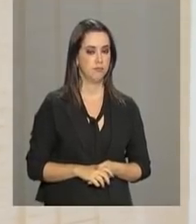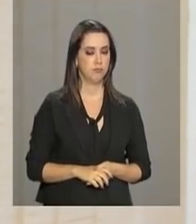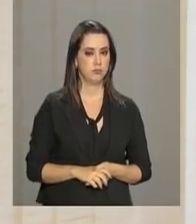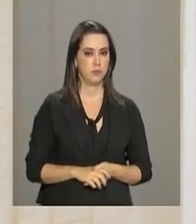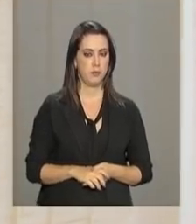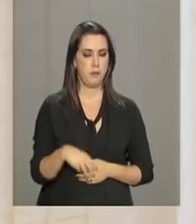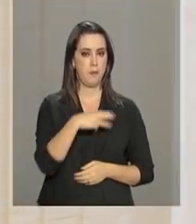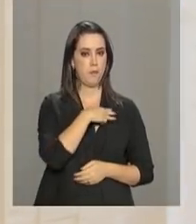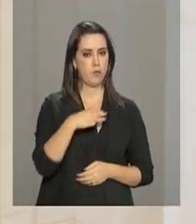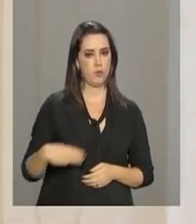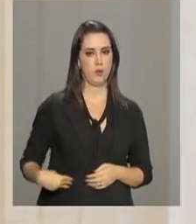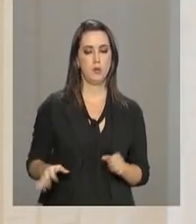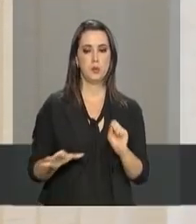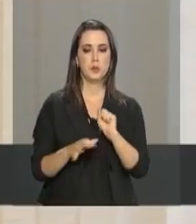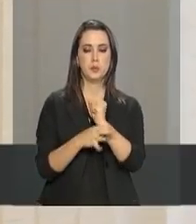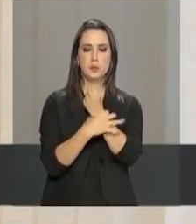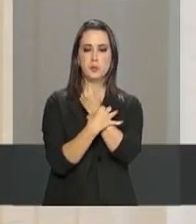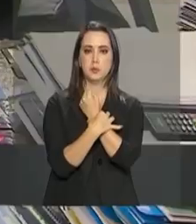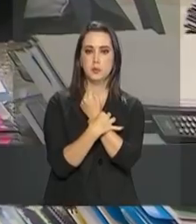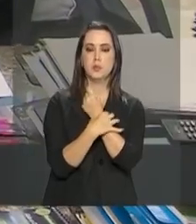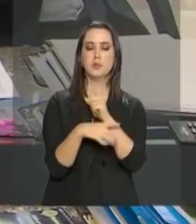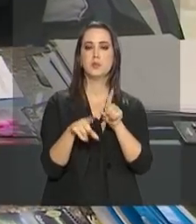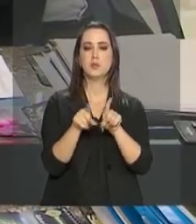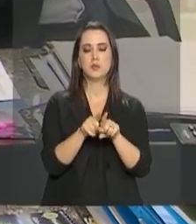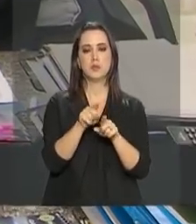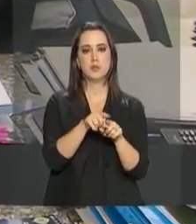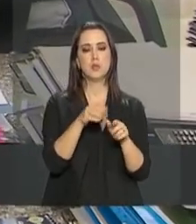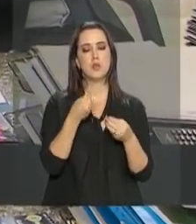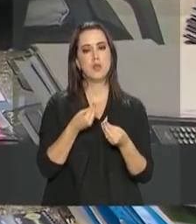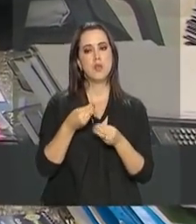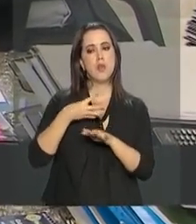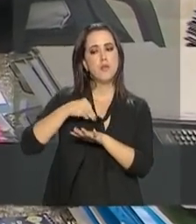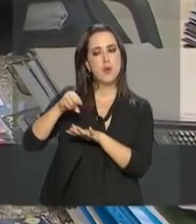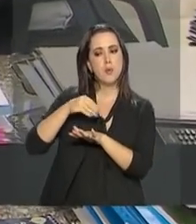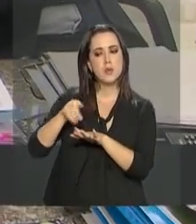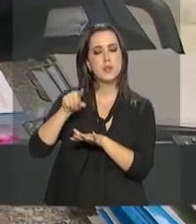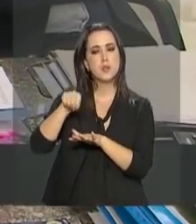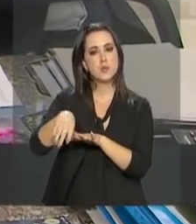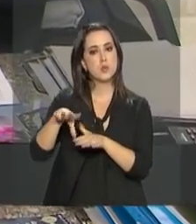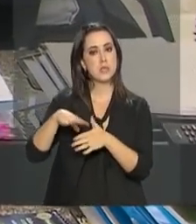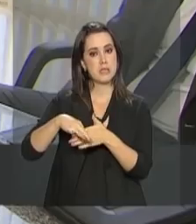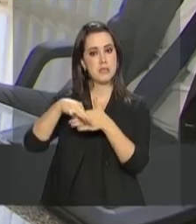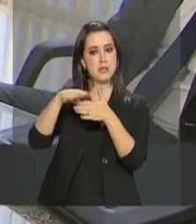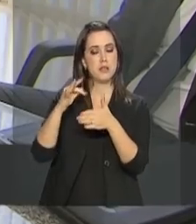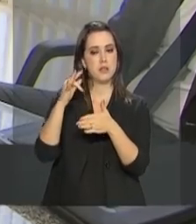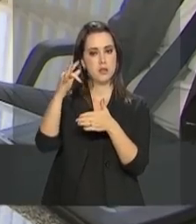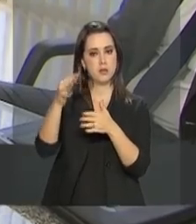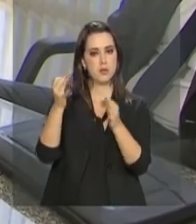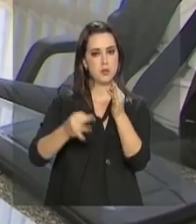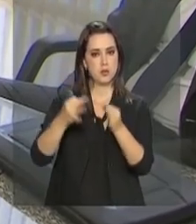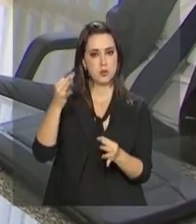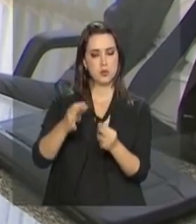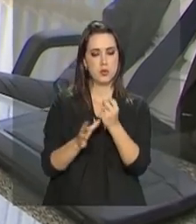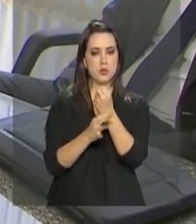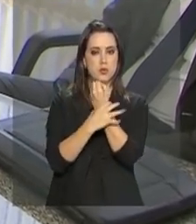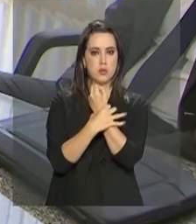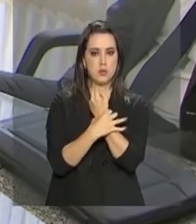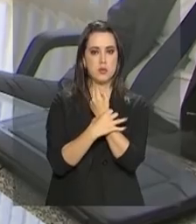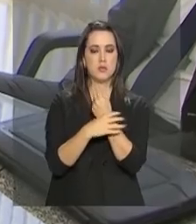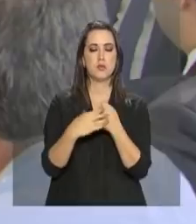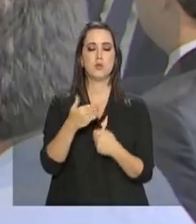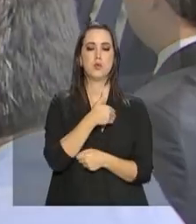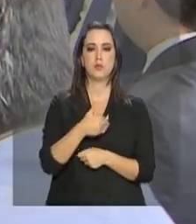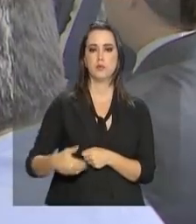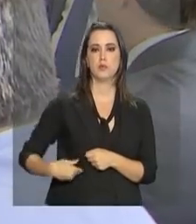O ministro da Segurança Pública, Raul Jungmann, passou a Sérgio Moro, que comandará a pasta da Justiça e da Segurança no governo